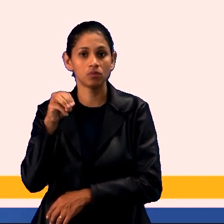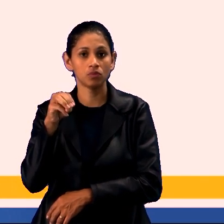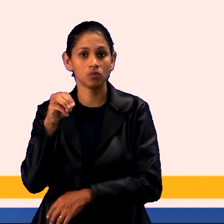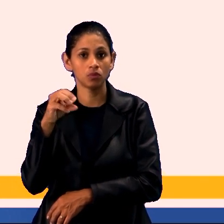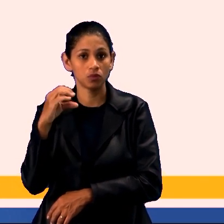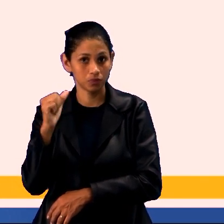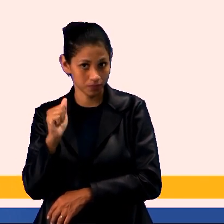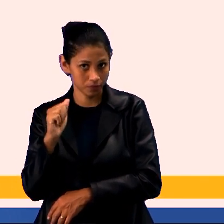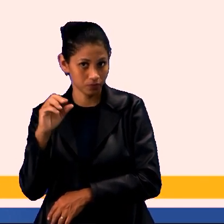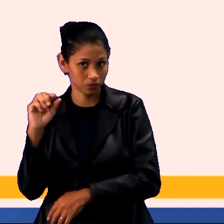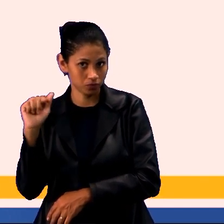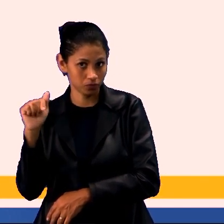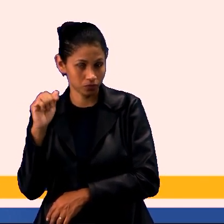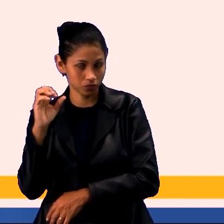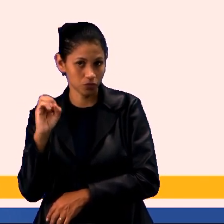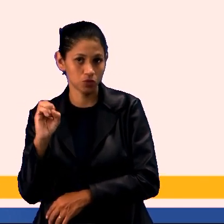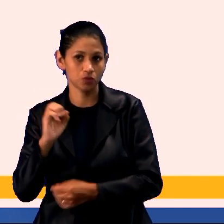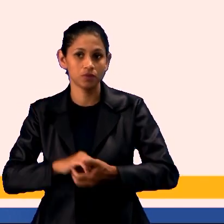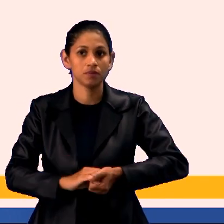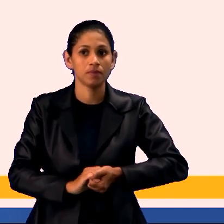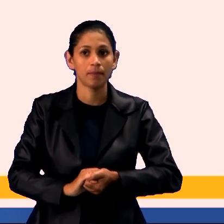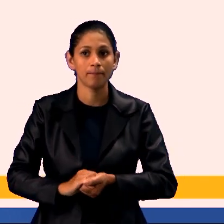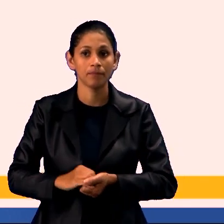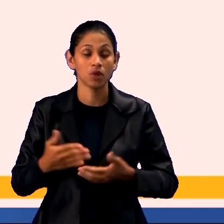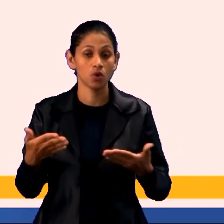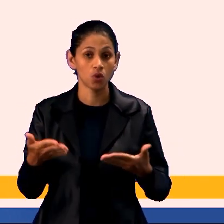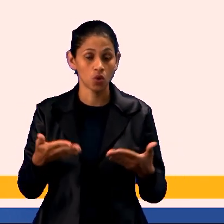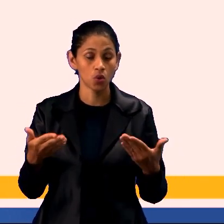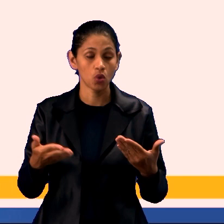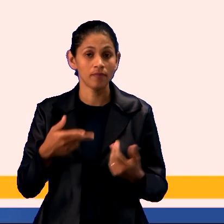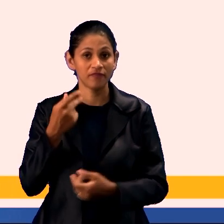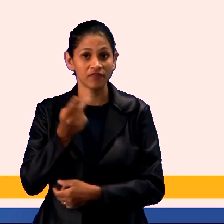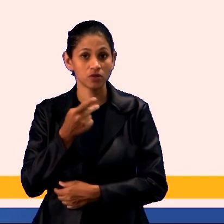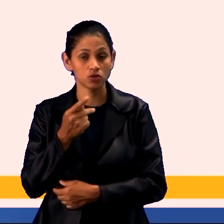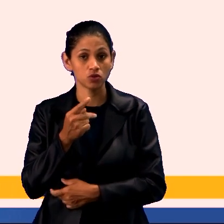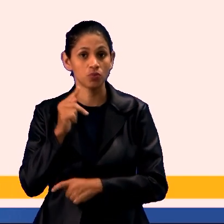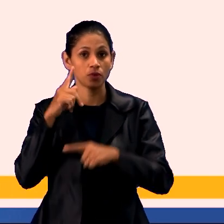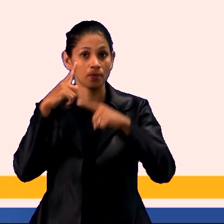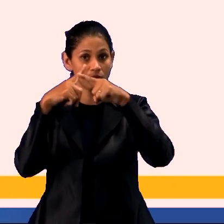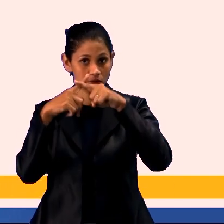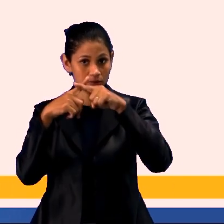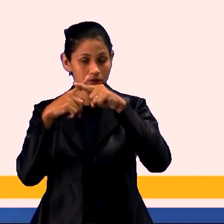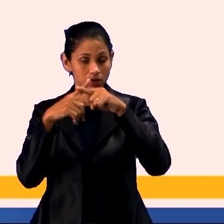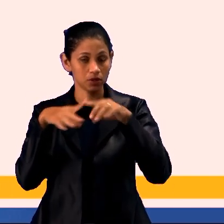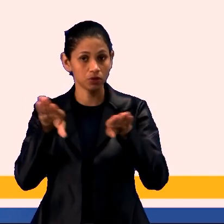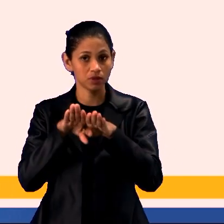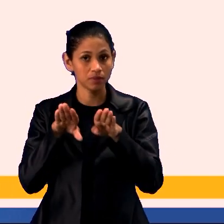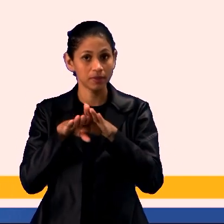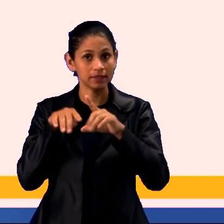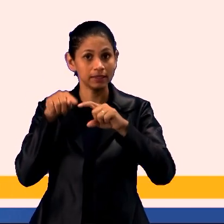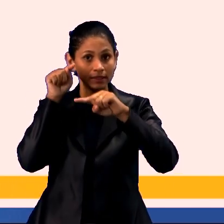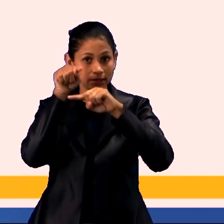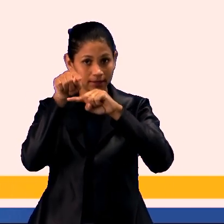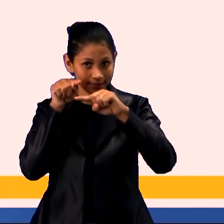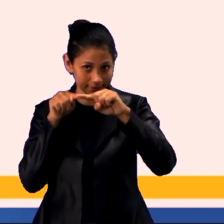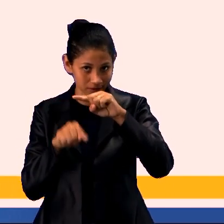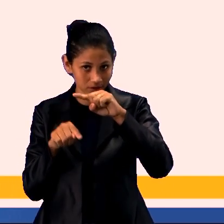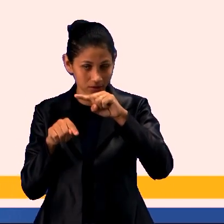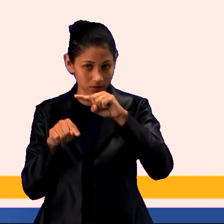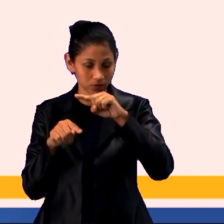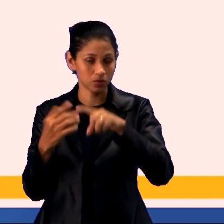sobre multiplicação e divisão com esses números racionais. Para a gente